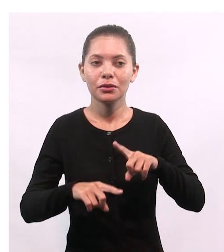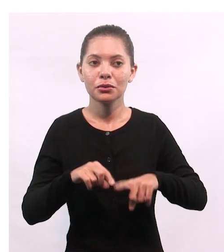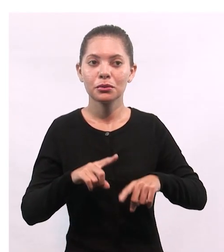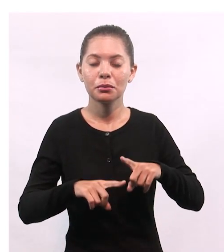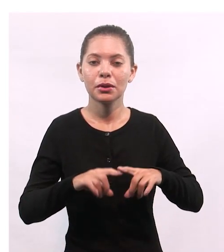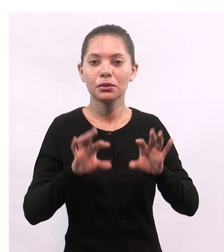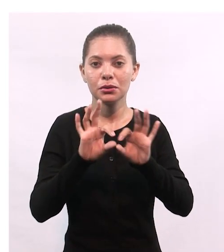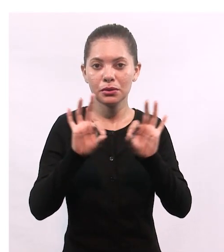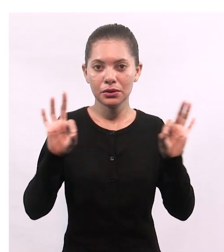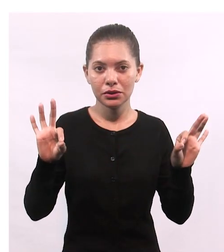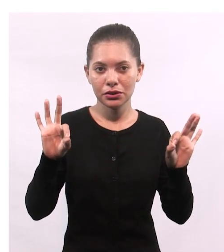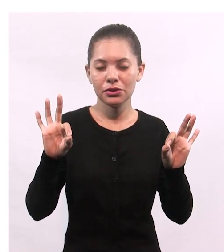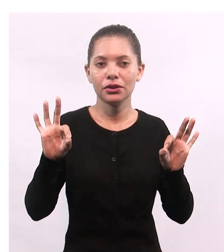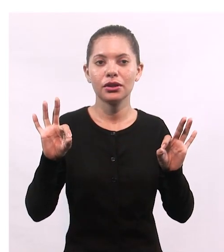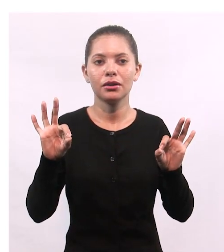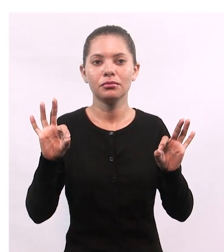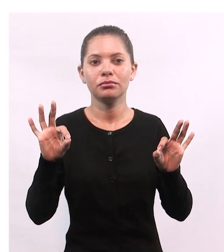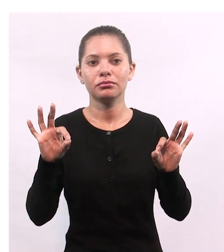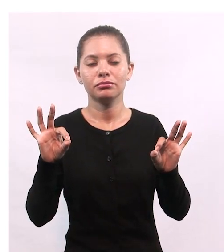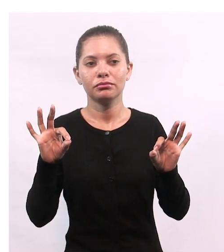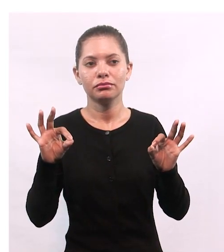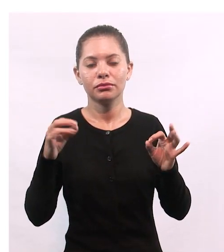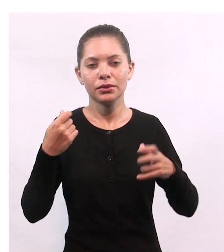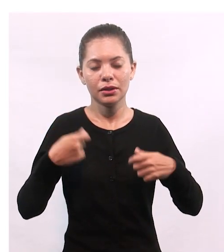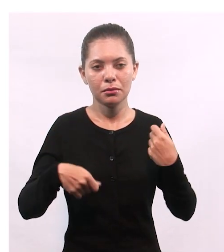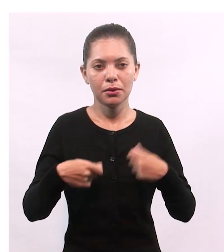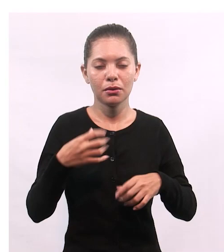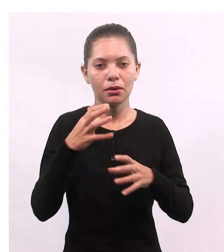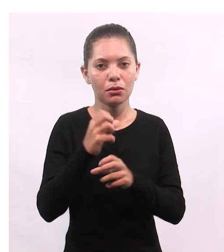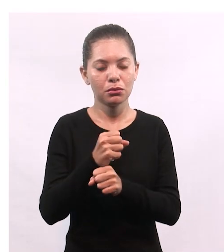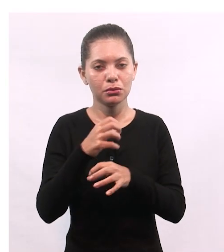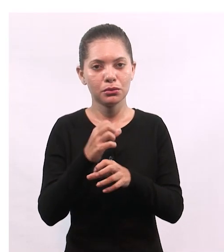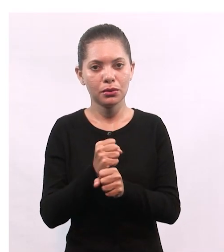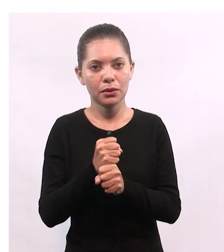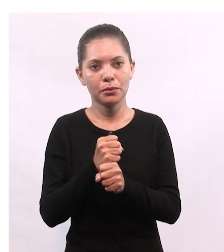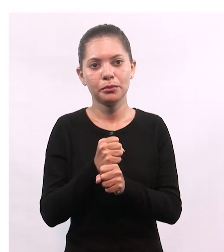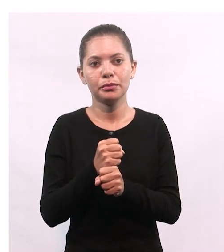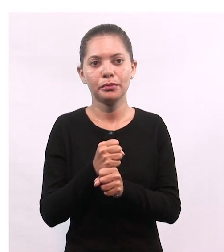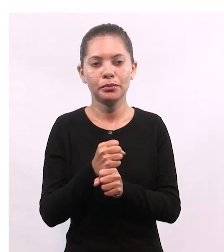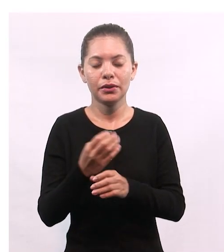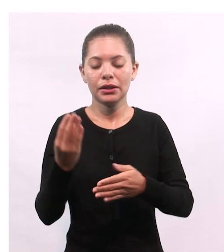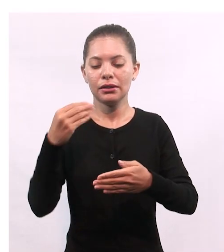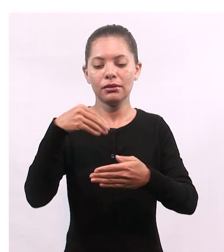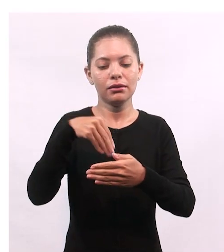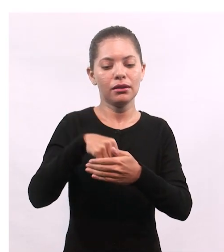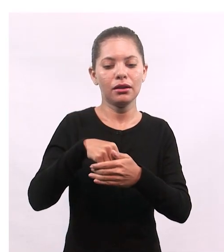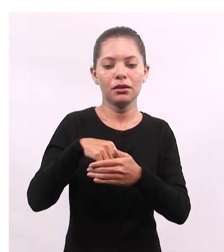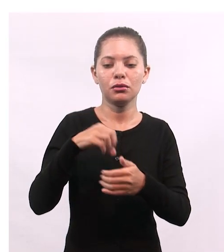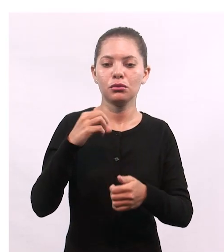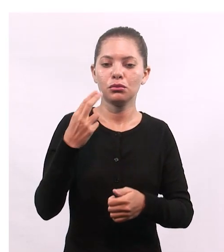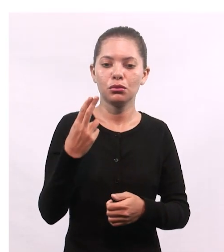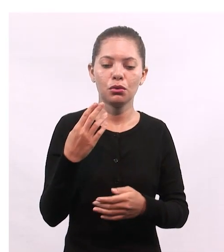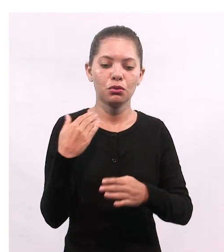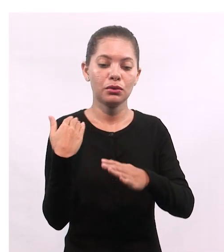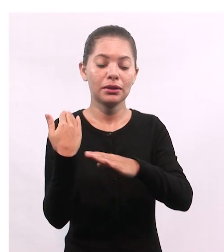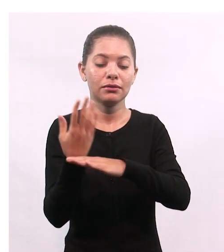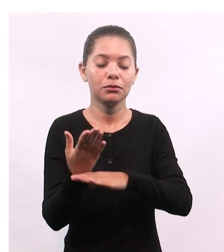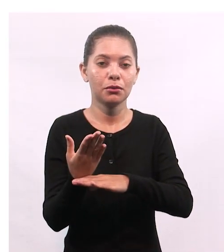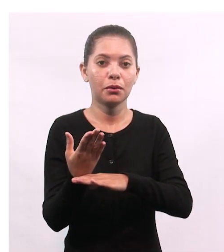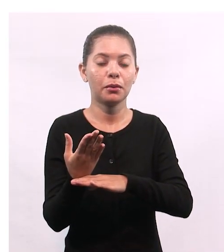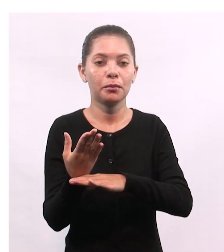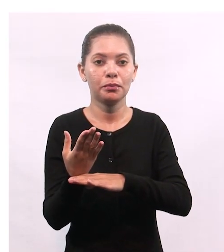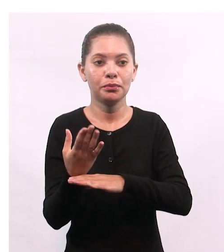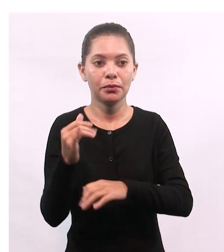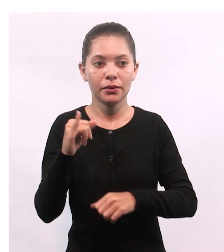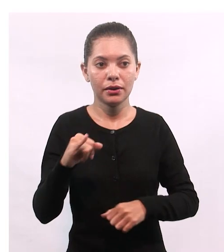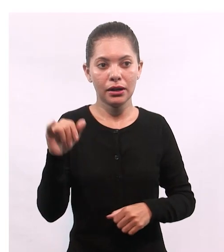que permite calcular o comprimento de um objeto, seja a parte externa ou seja a parte